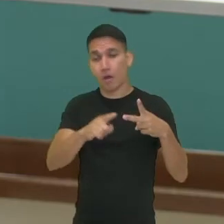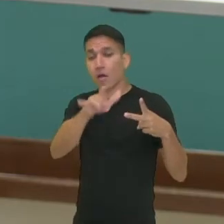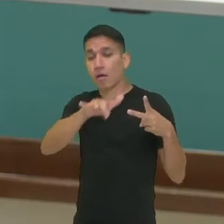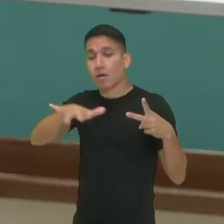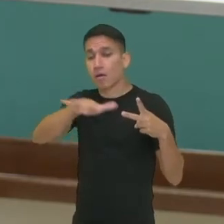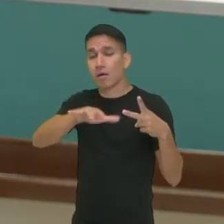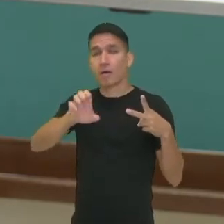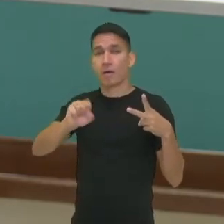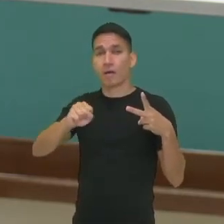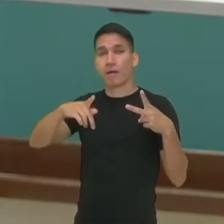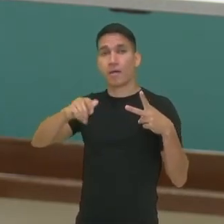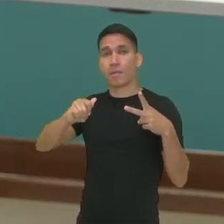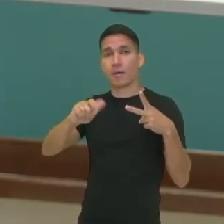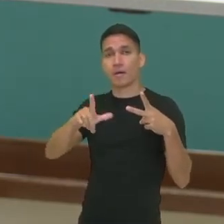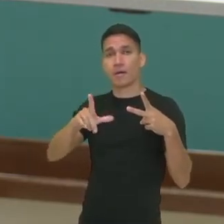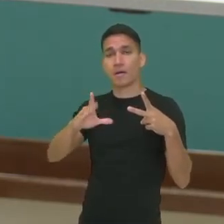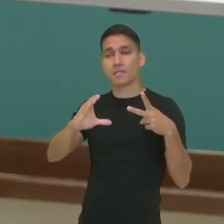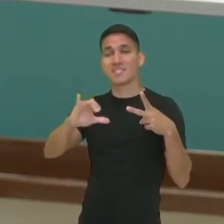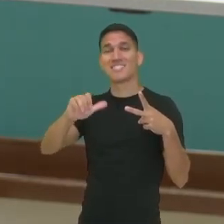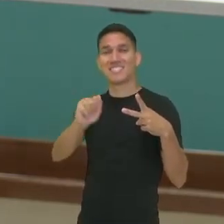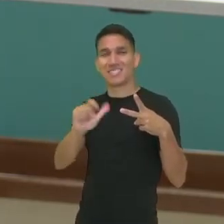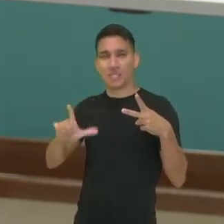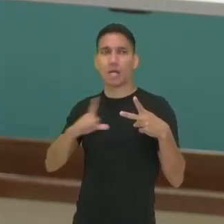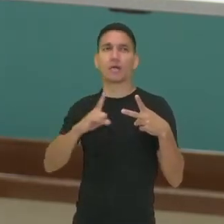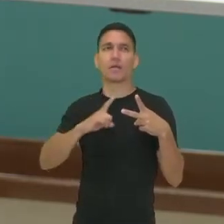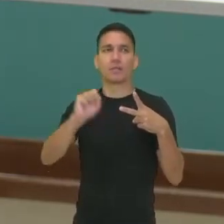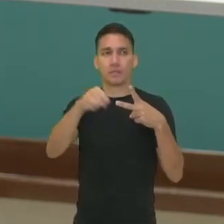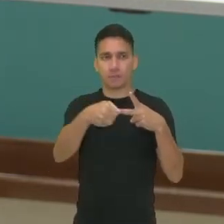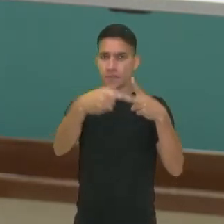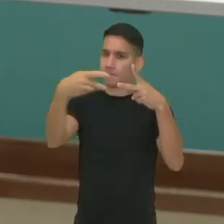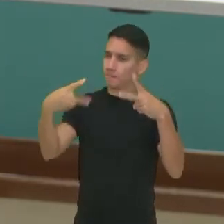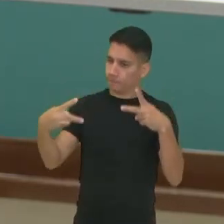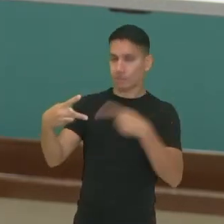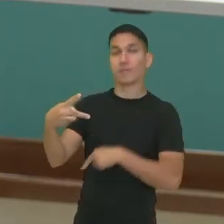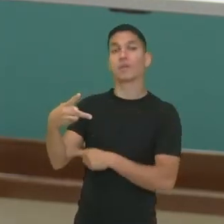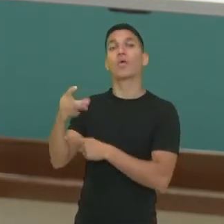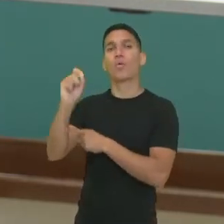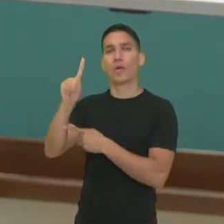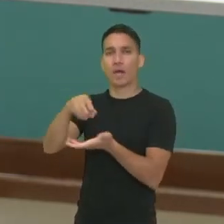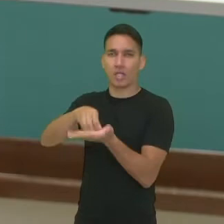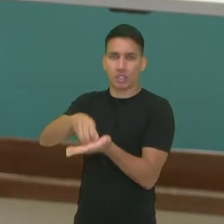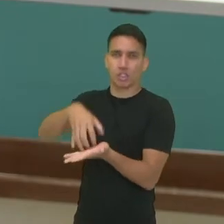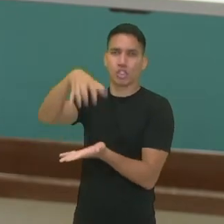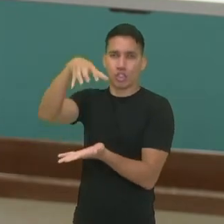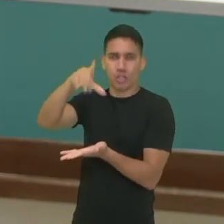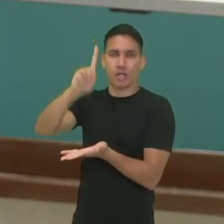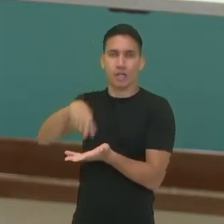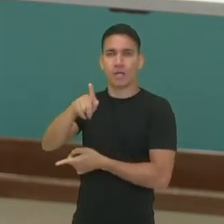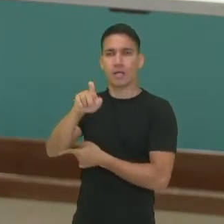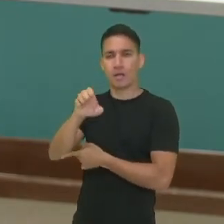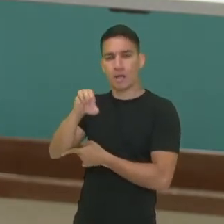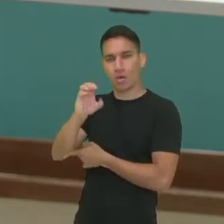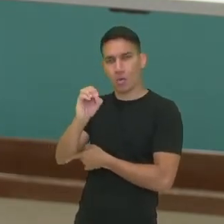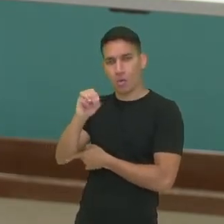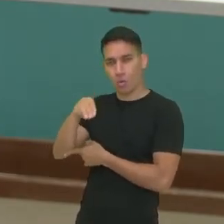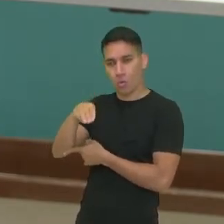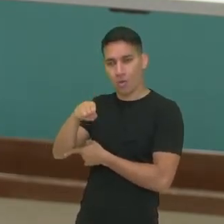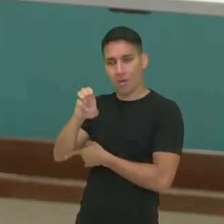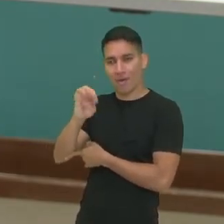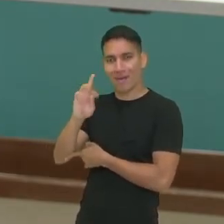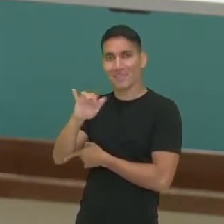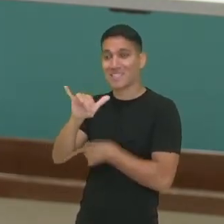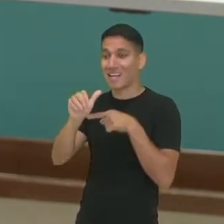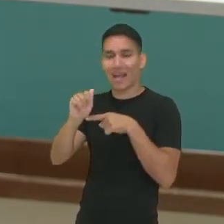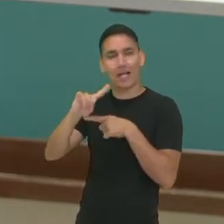professor? Também tem a subclassificação, a isomeria geométrica, que é a questão